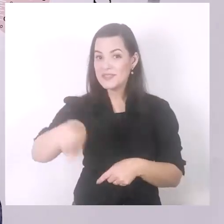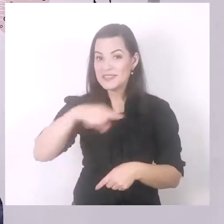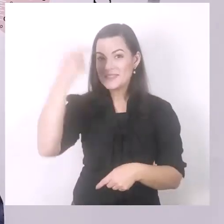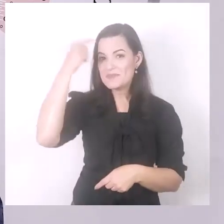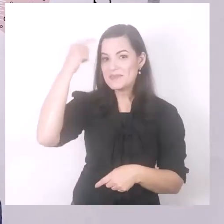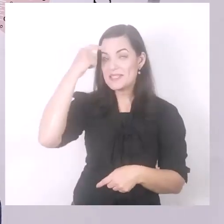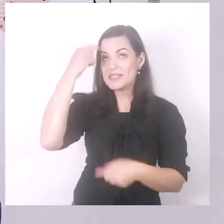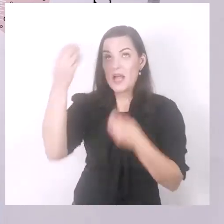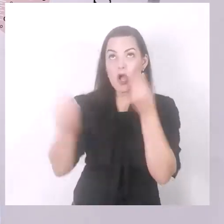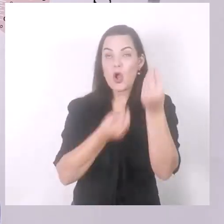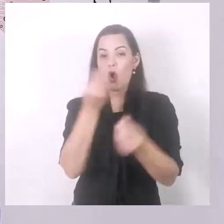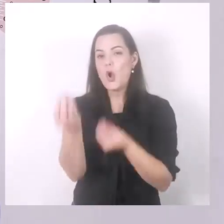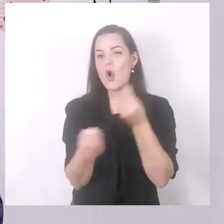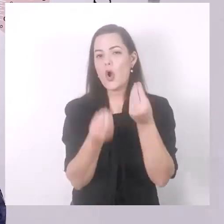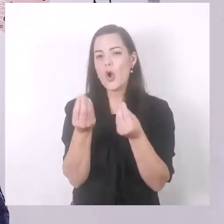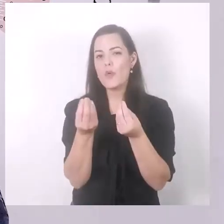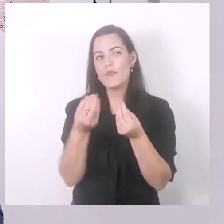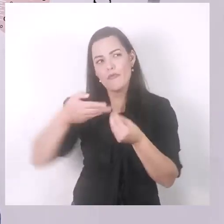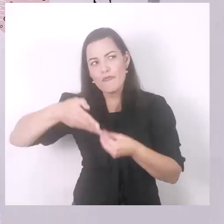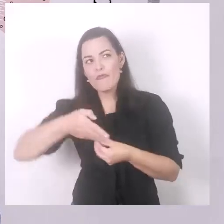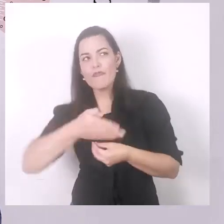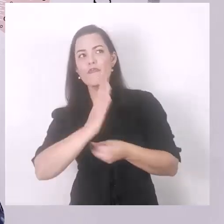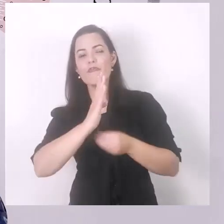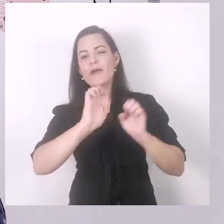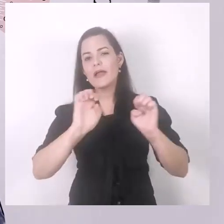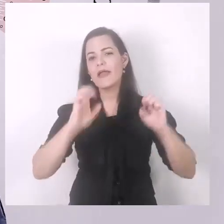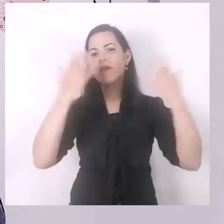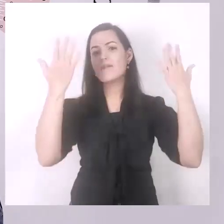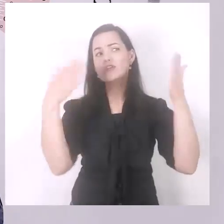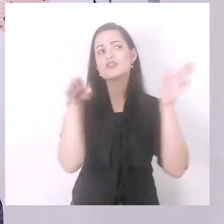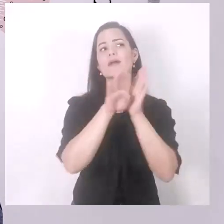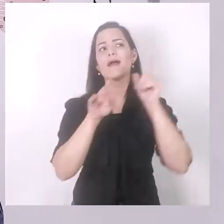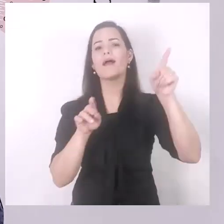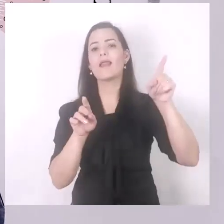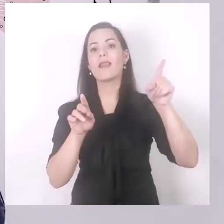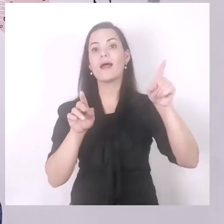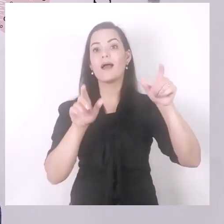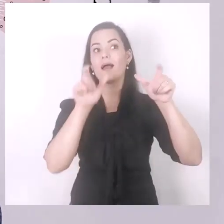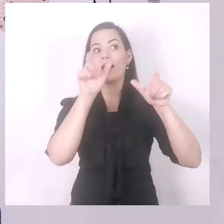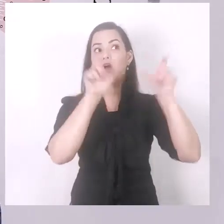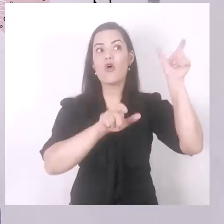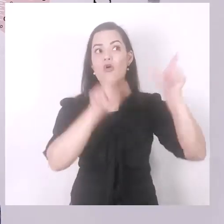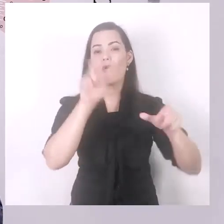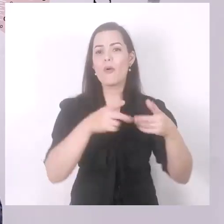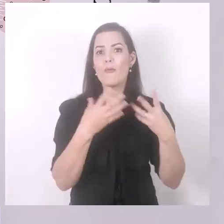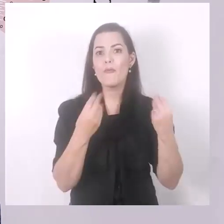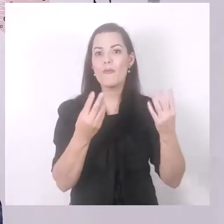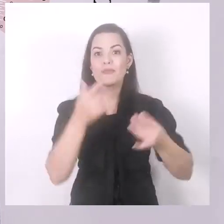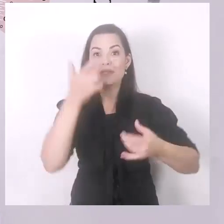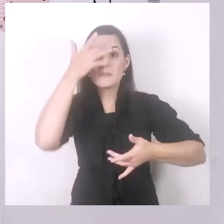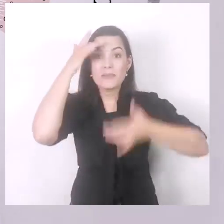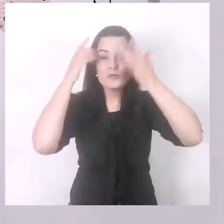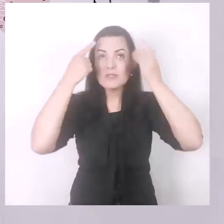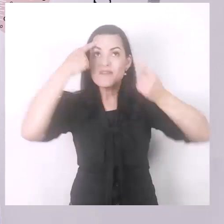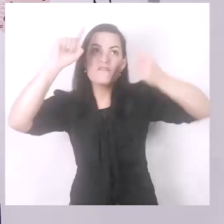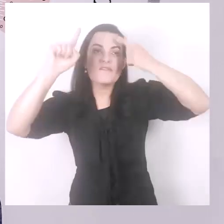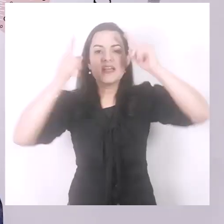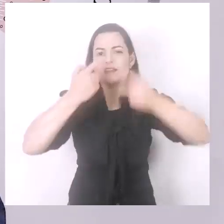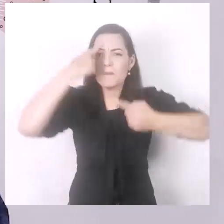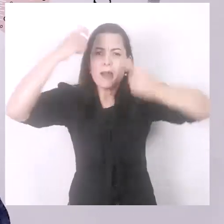forma de chegar naquele super evento de inventores. Vocês não podiam perder esse